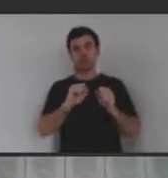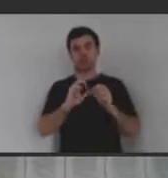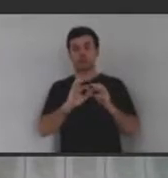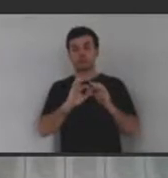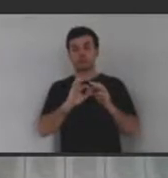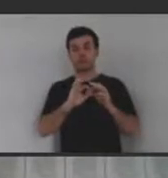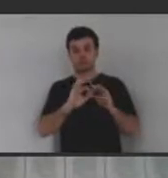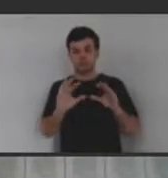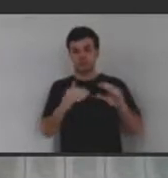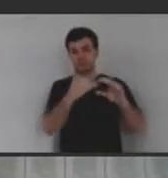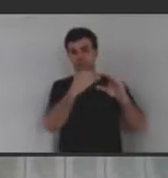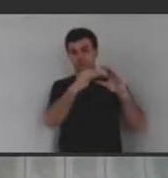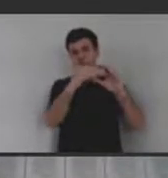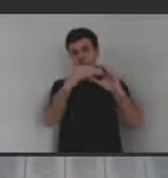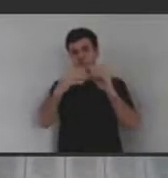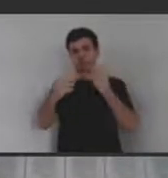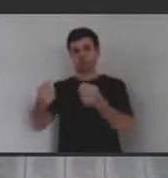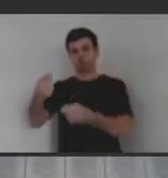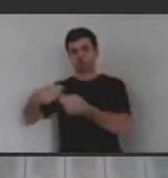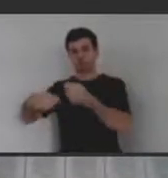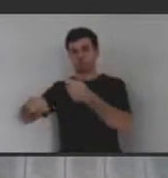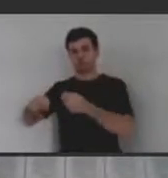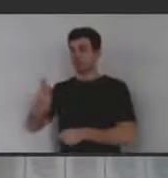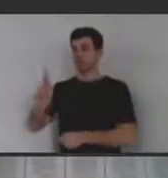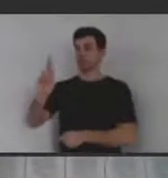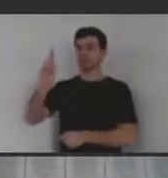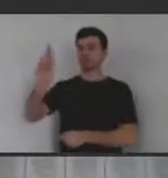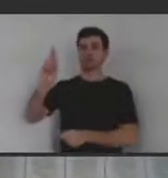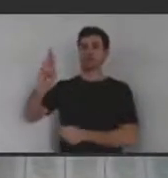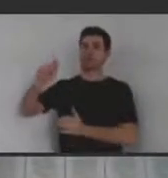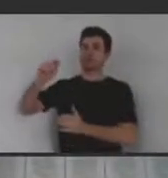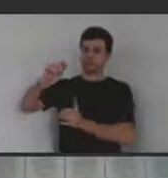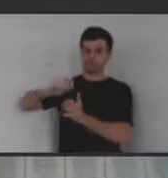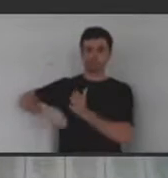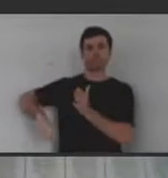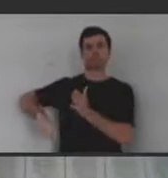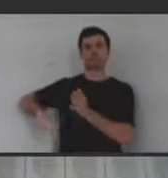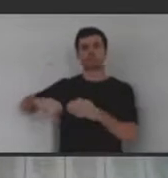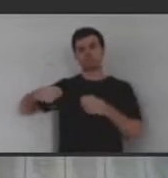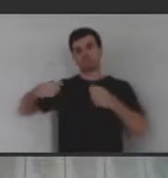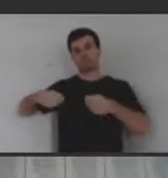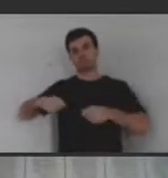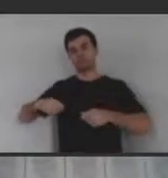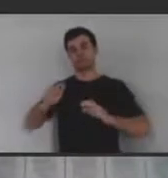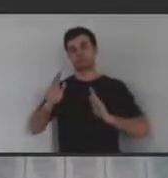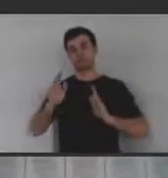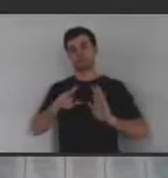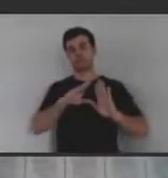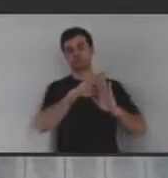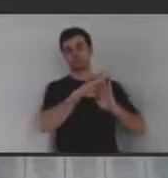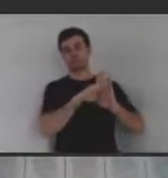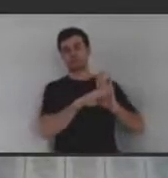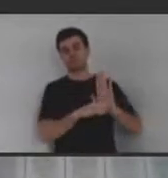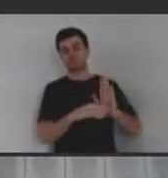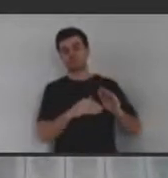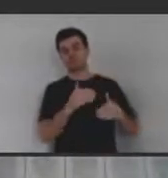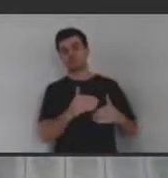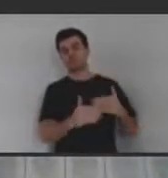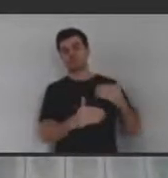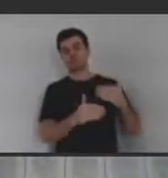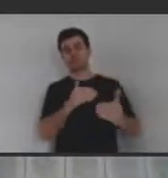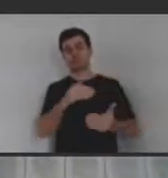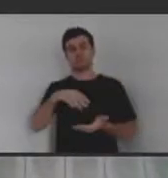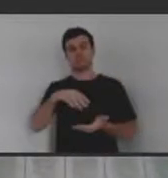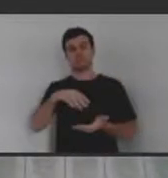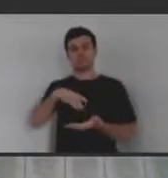e pedindo a ciência dos chefes de gabinete para que a gente mantenha a lisura ao processo democrático das eleições